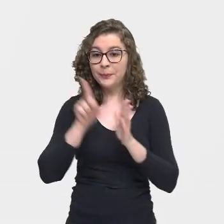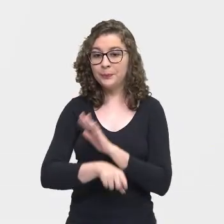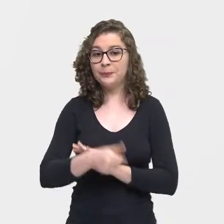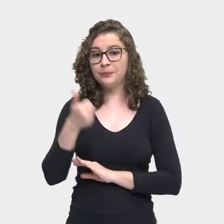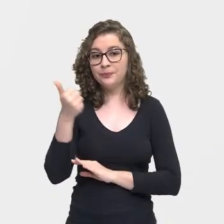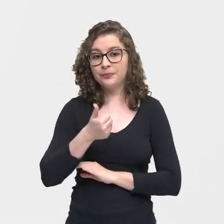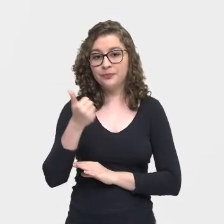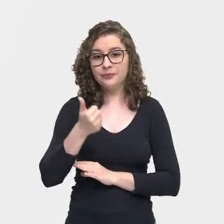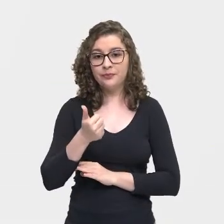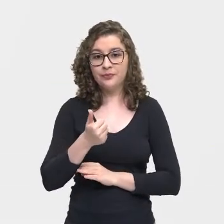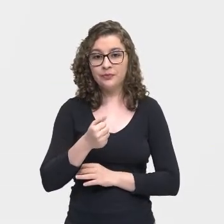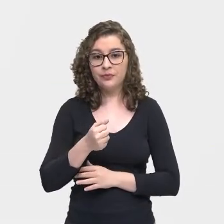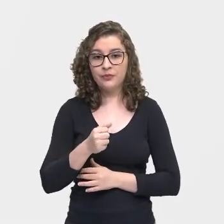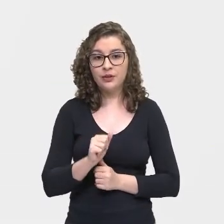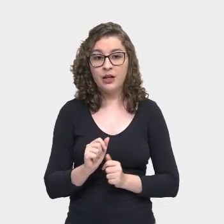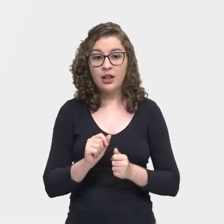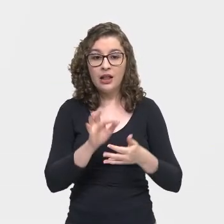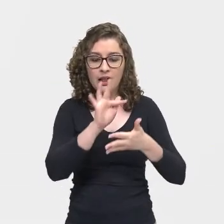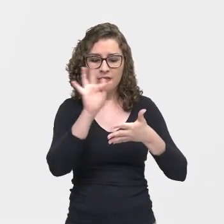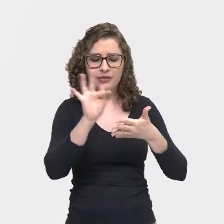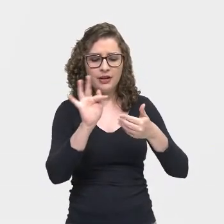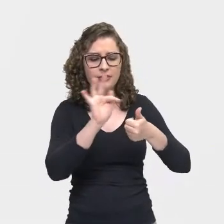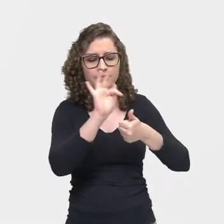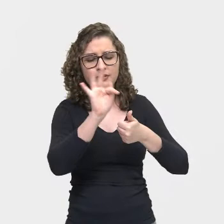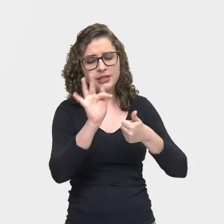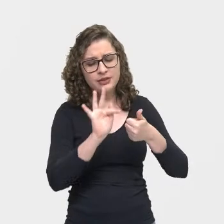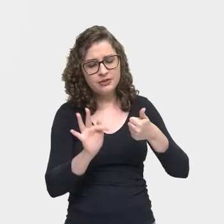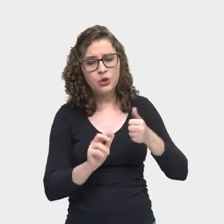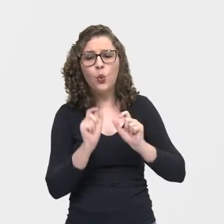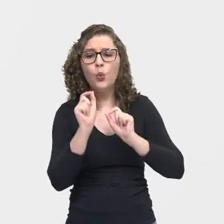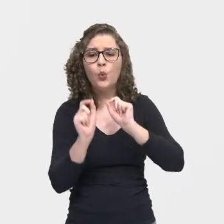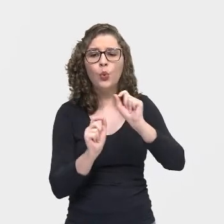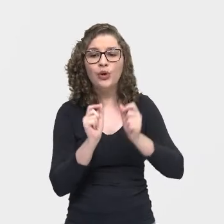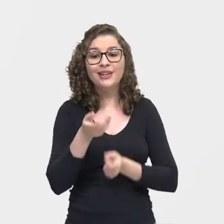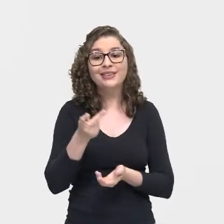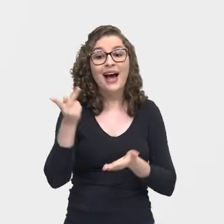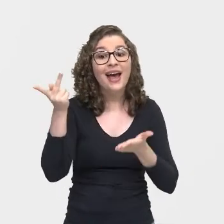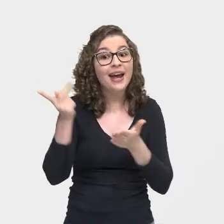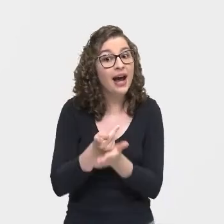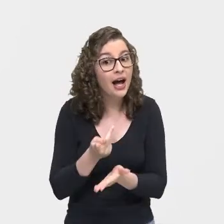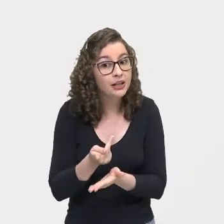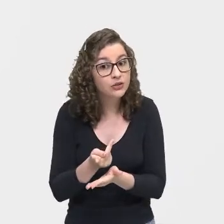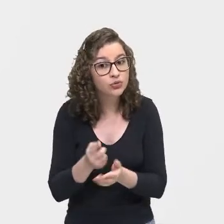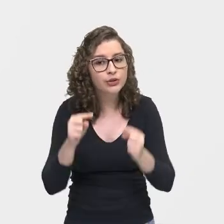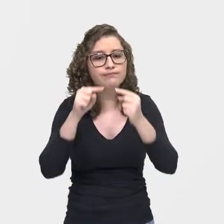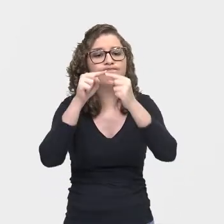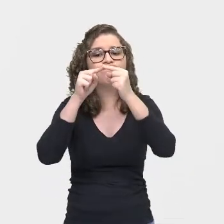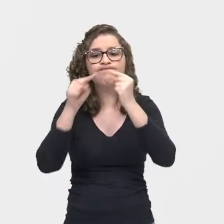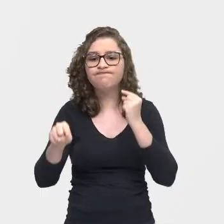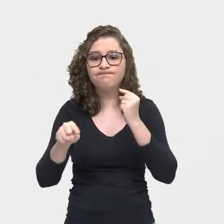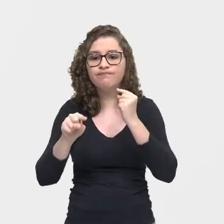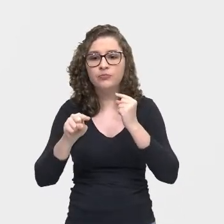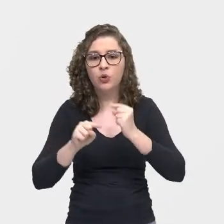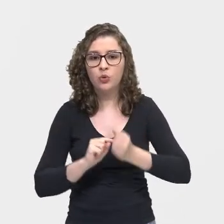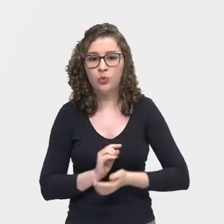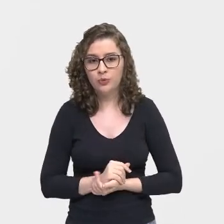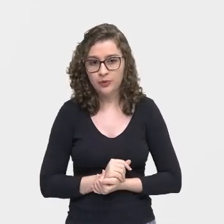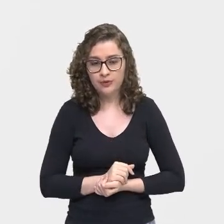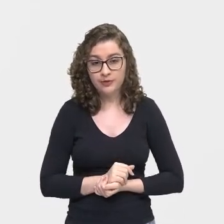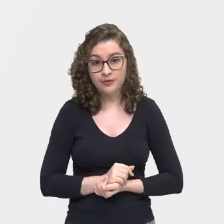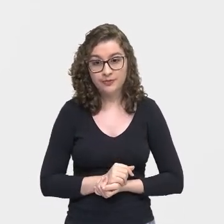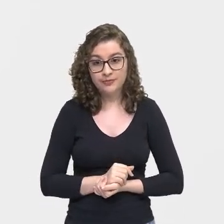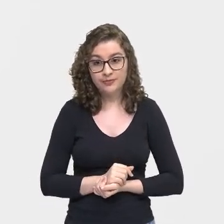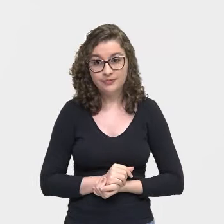Questão 1. Indique a afirmação incorreta. Então, você vai marcar, dentre todas essas, aquela